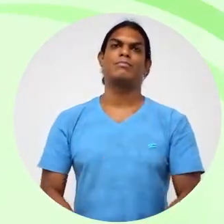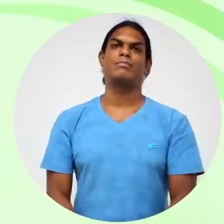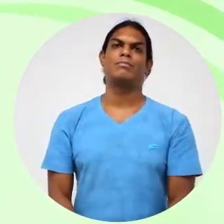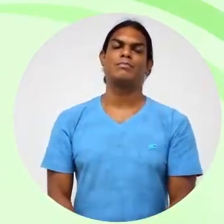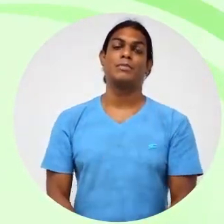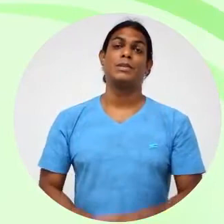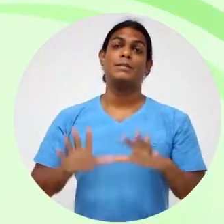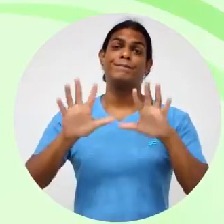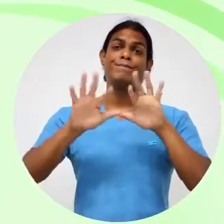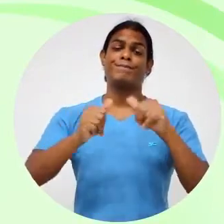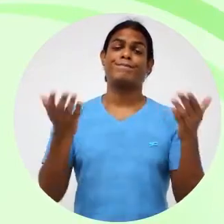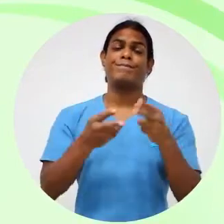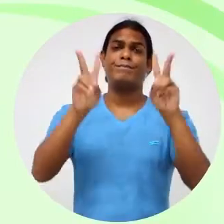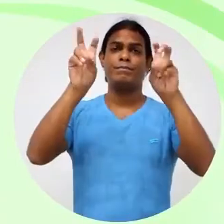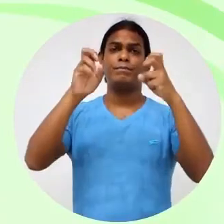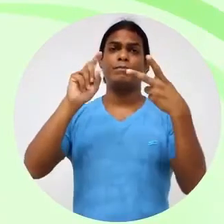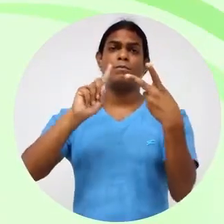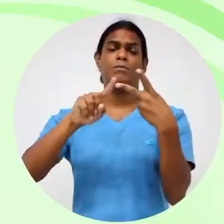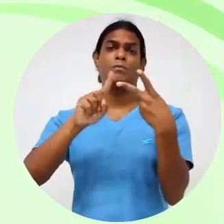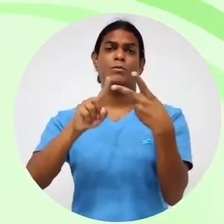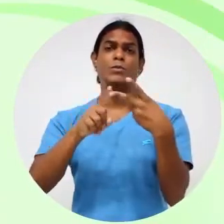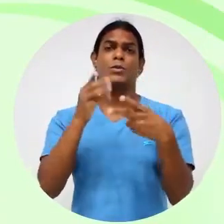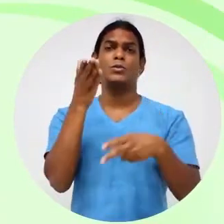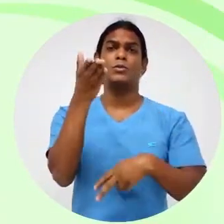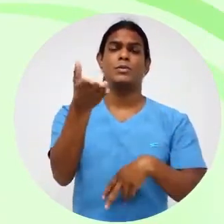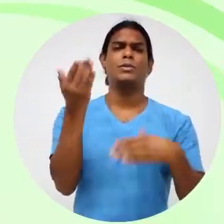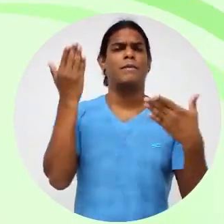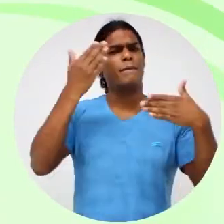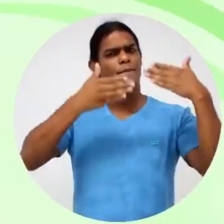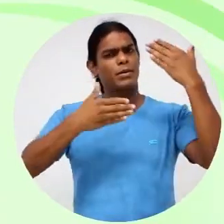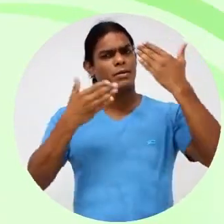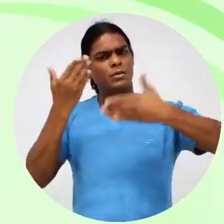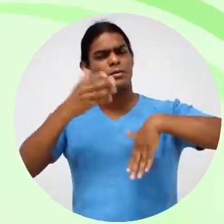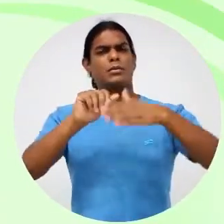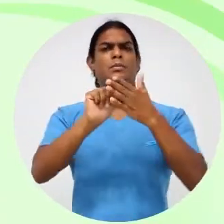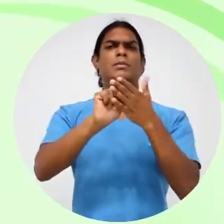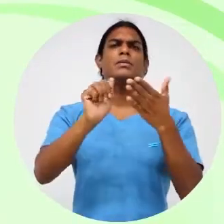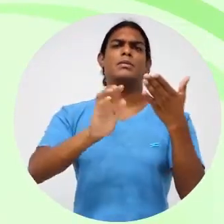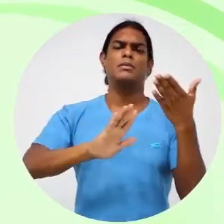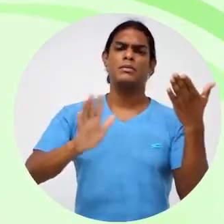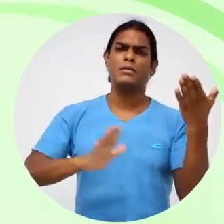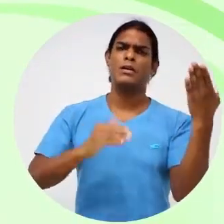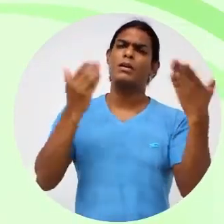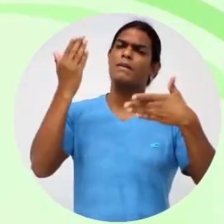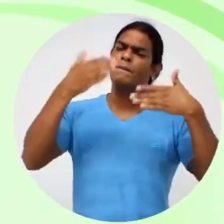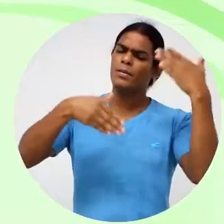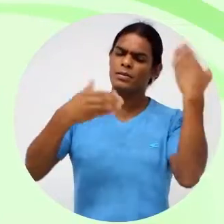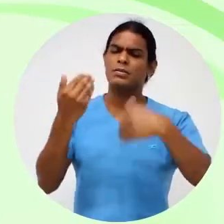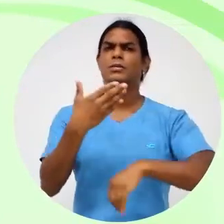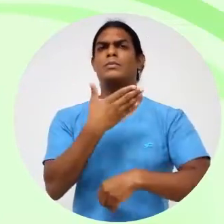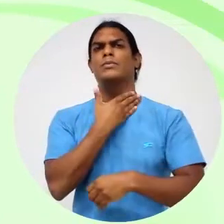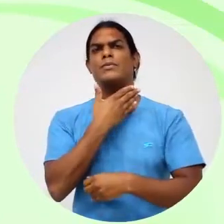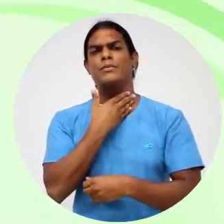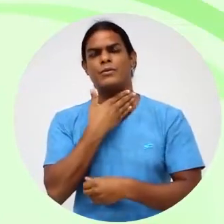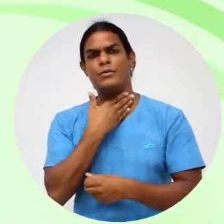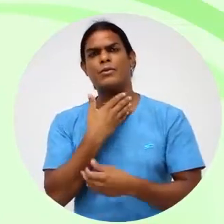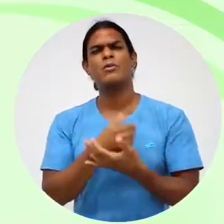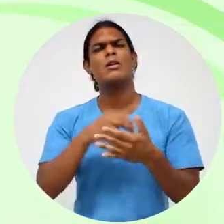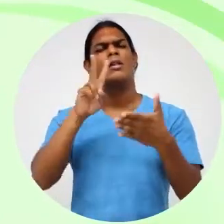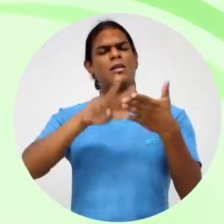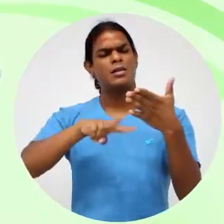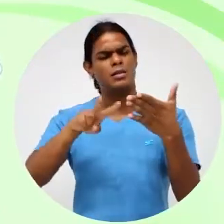competência 2, reforçando que você participe das atividades, participe do fórum, do chat, leia o